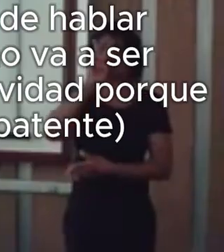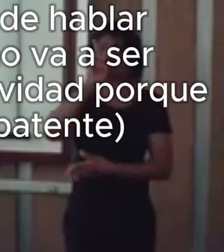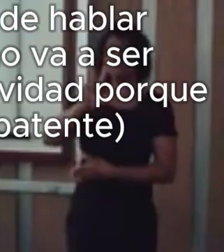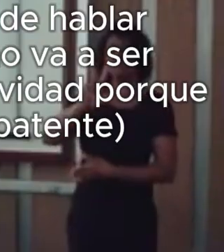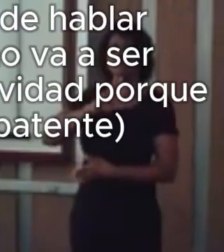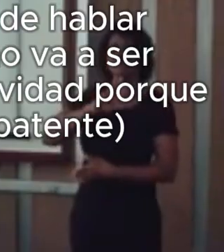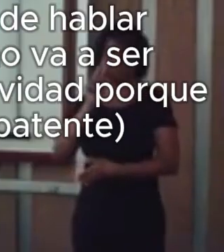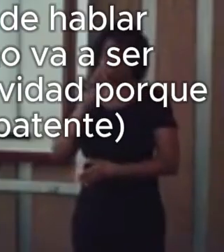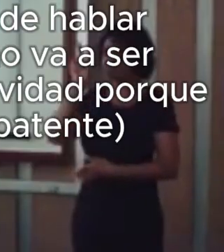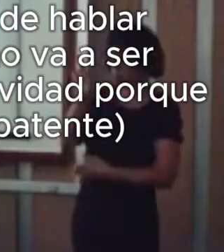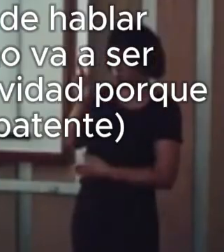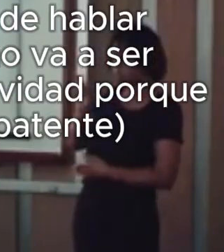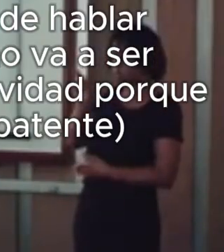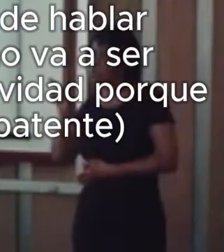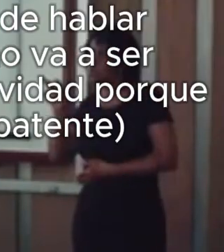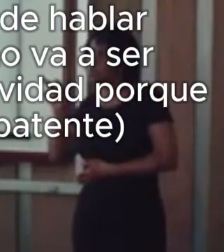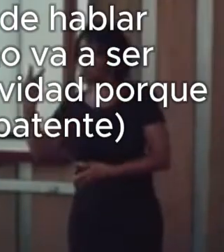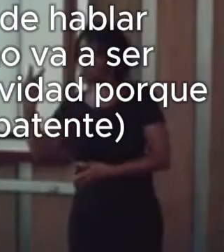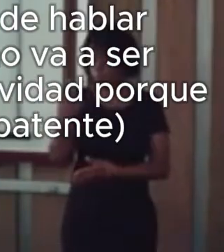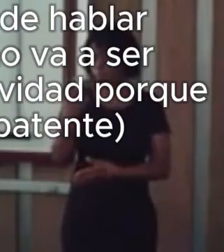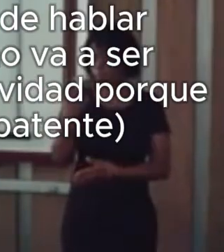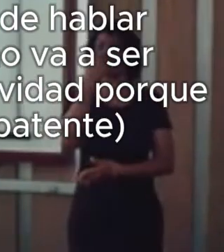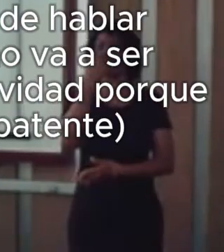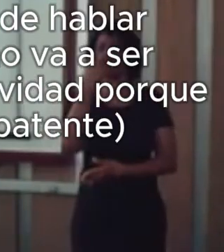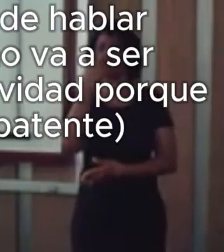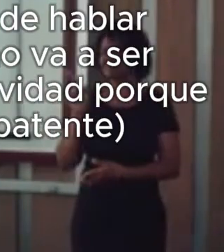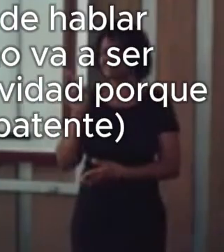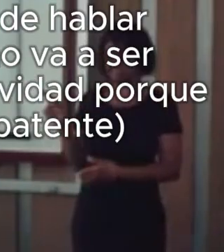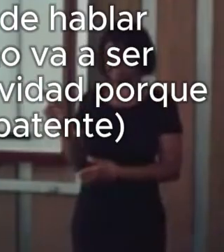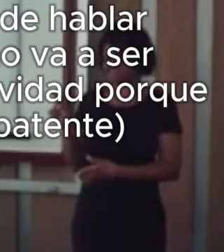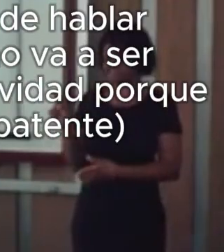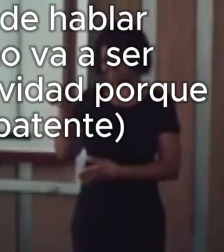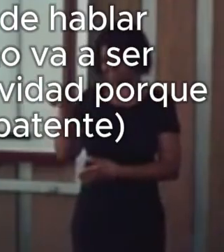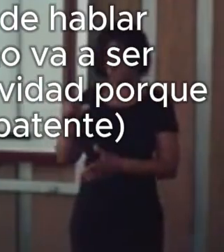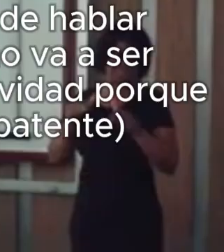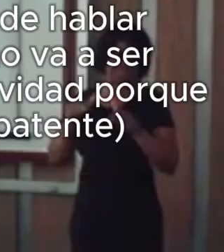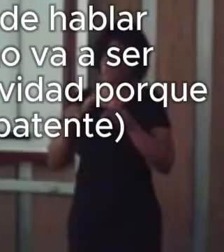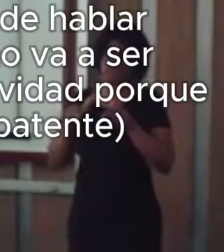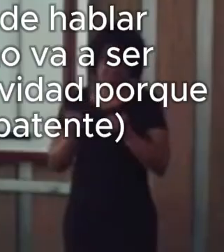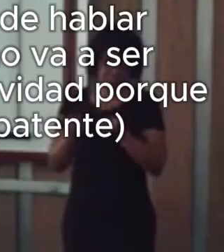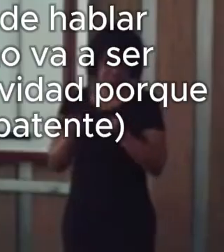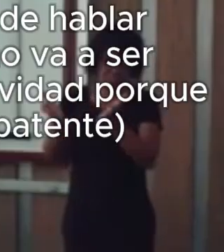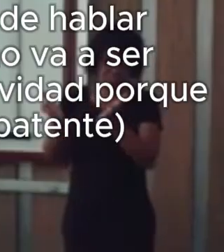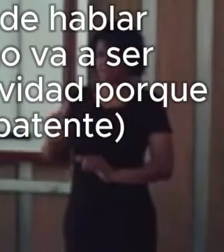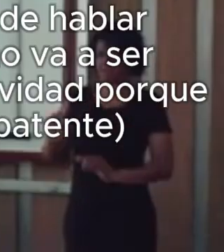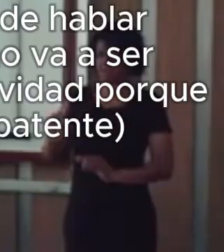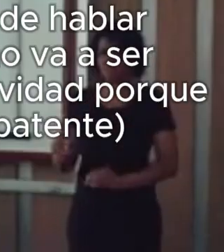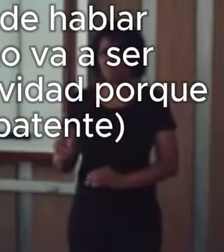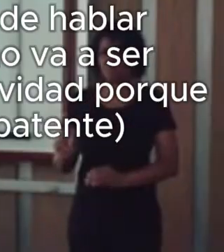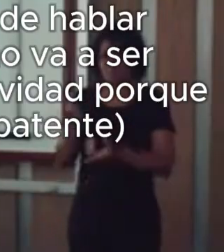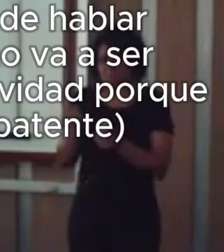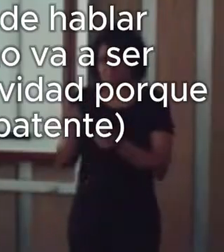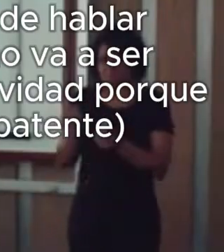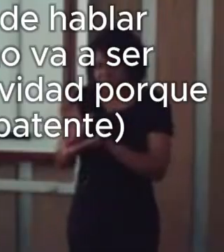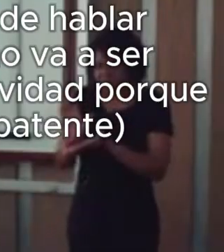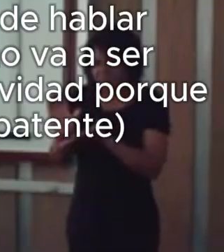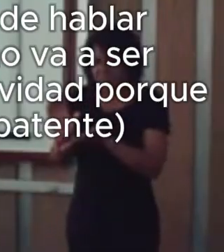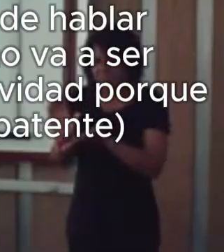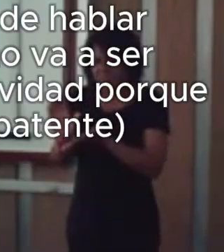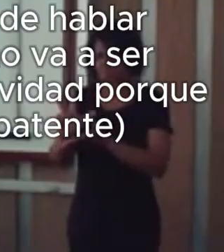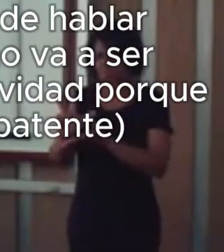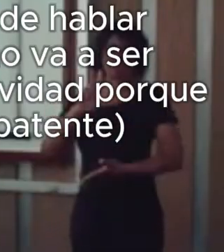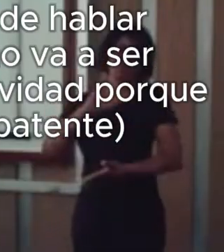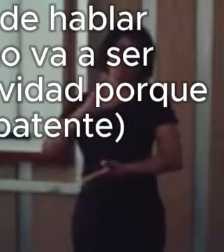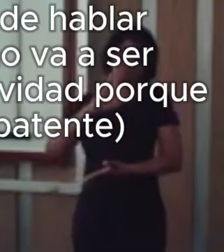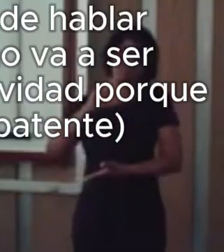ela olhou para todo mundo, olhou para a minha cara e falou assim, essa patente não vai ser concedida. A gente vai botar dinheiro nisso e não vai ter exclusividade,